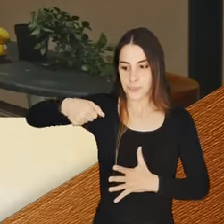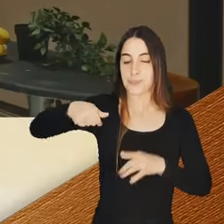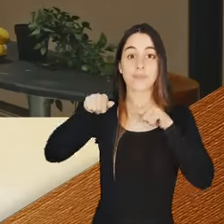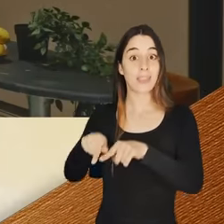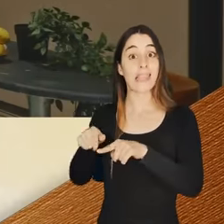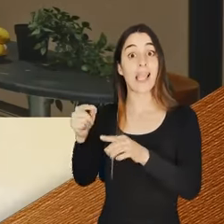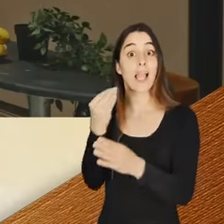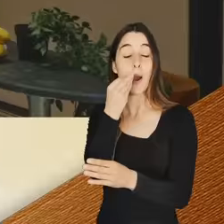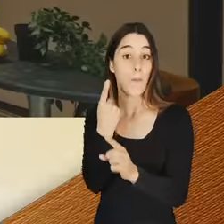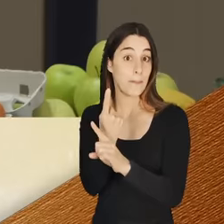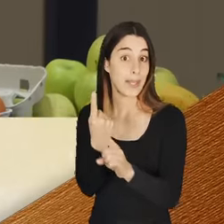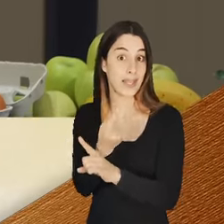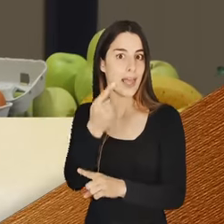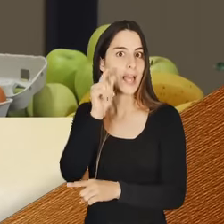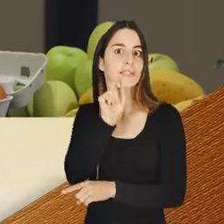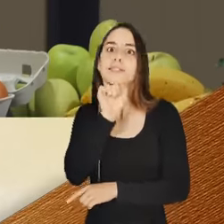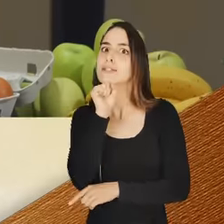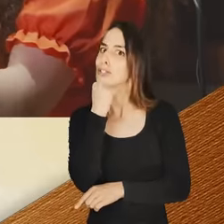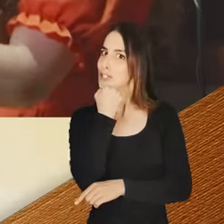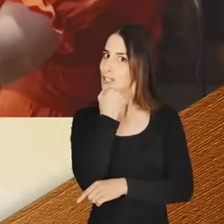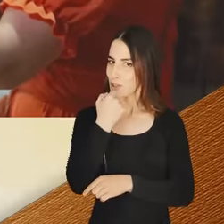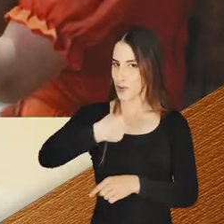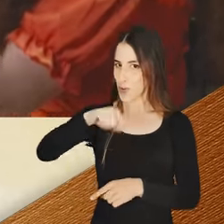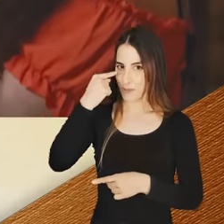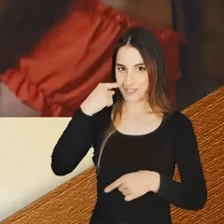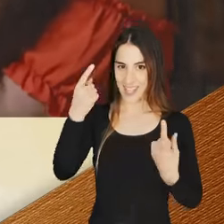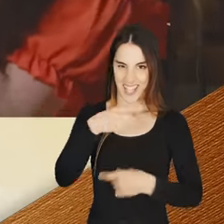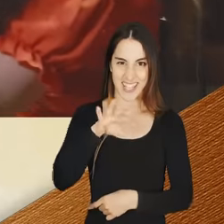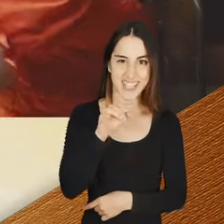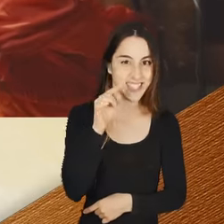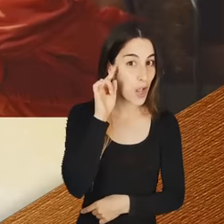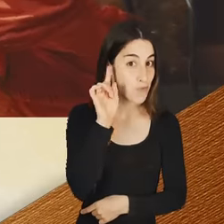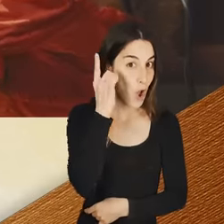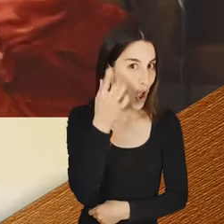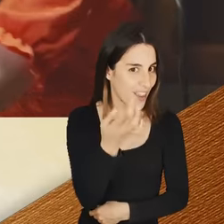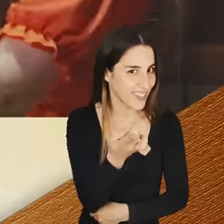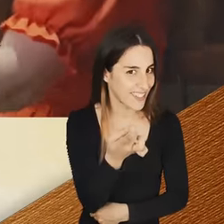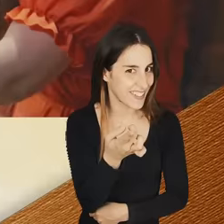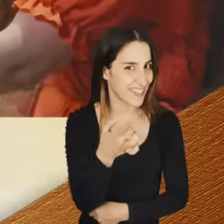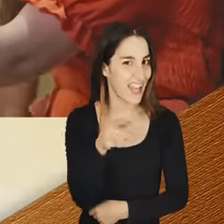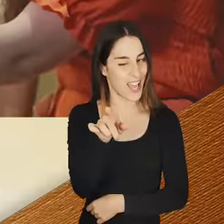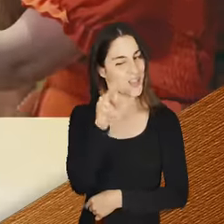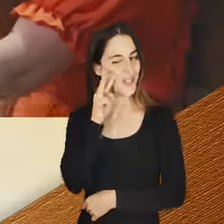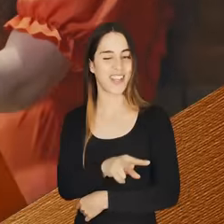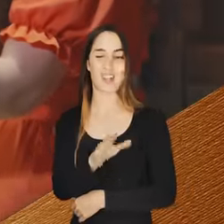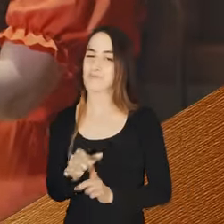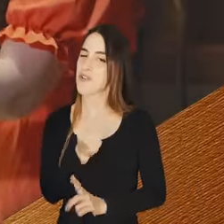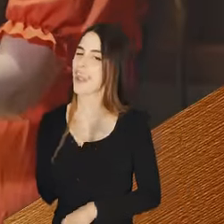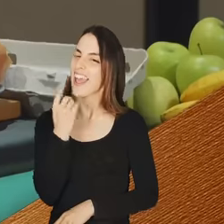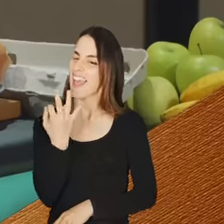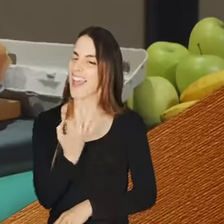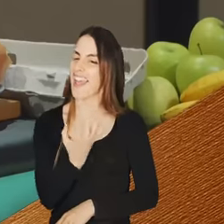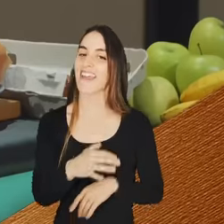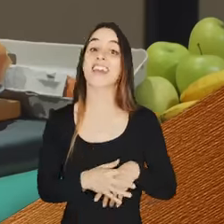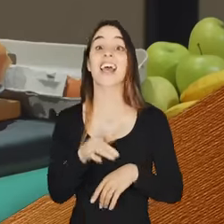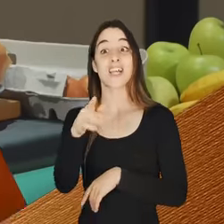secretos que vamos agora mostrar. Queres adivinhar os ingredientes? Queres adivinhar? Ah, consegues ver? Pois é. Joana, revela os ingredientes